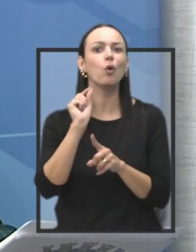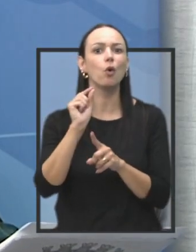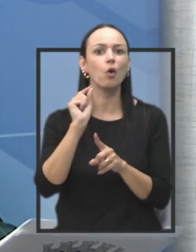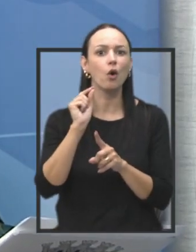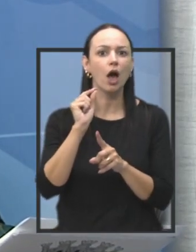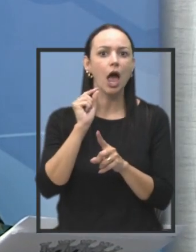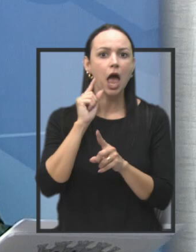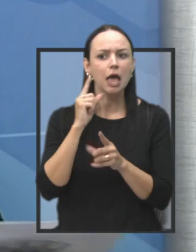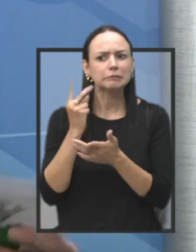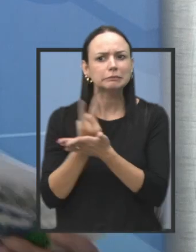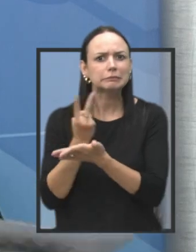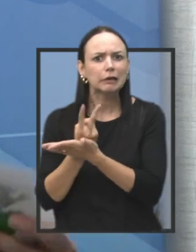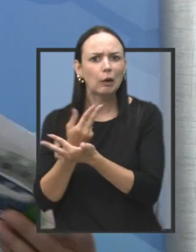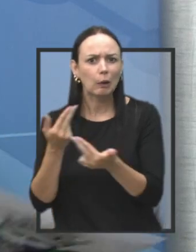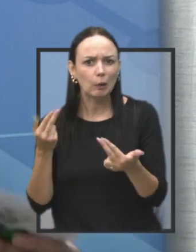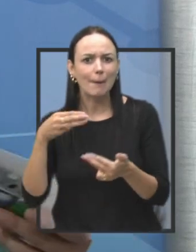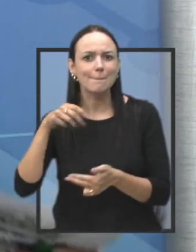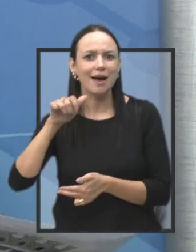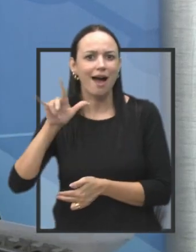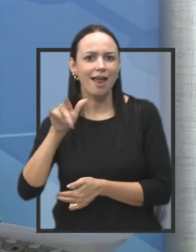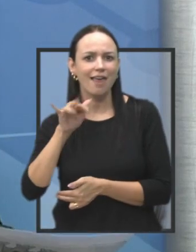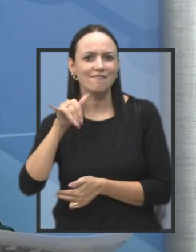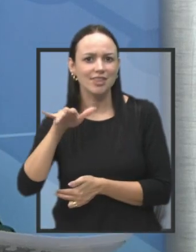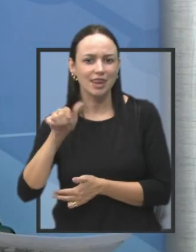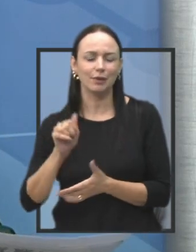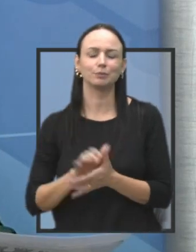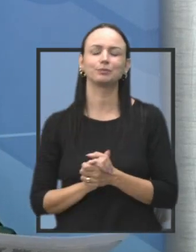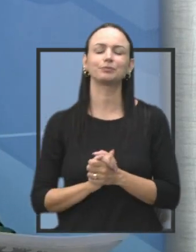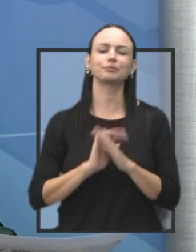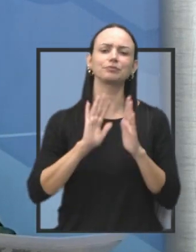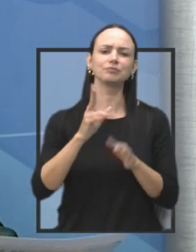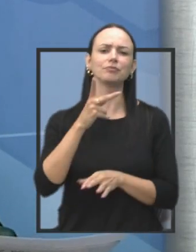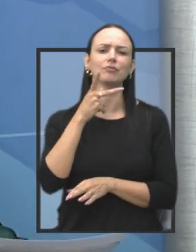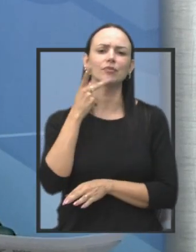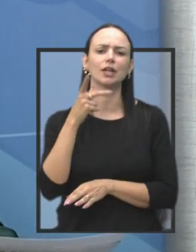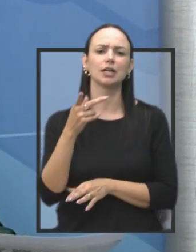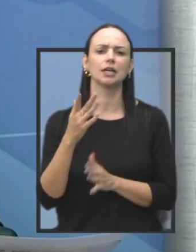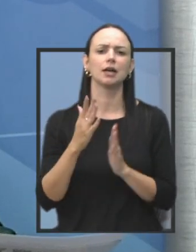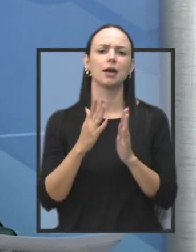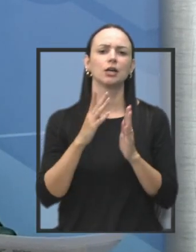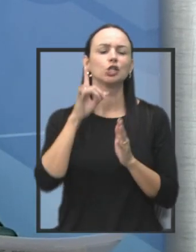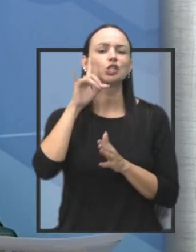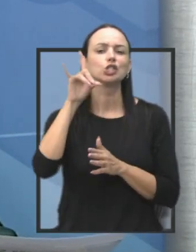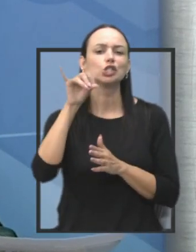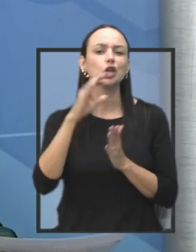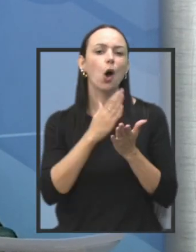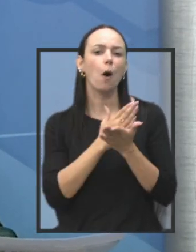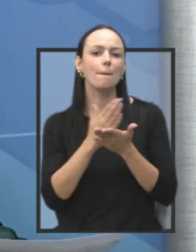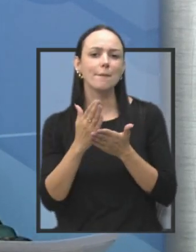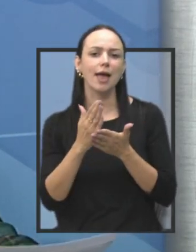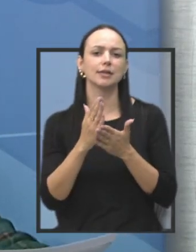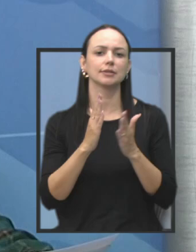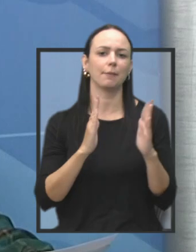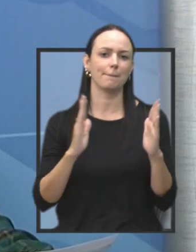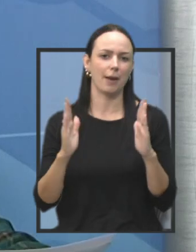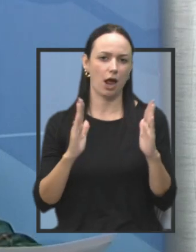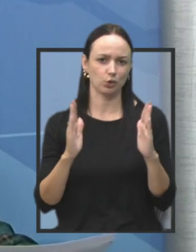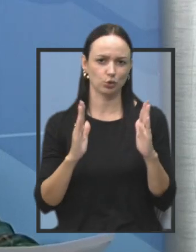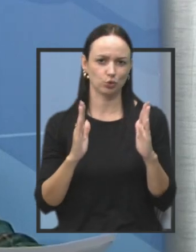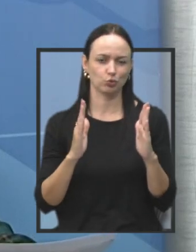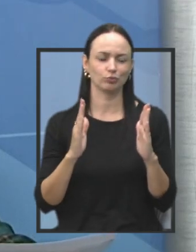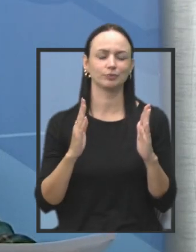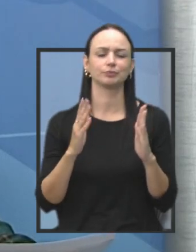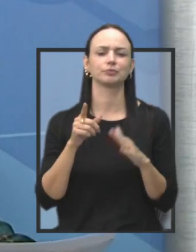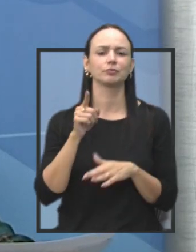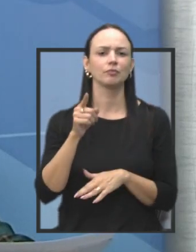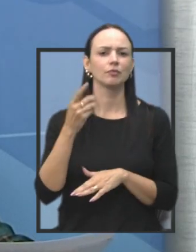relação ao prazo, né? Nós já comentamos aí os prazos iniciais, né? As datas iniciais, e já faz algum